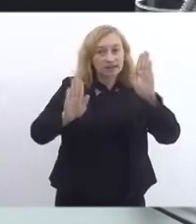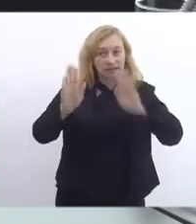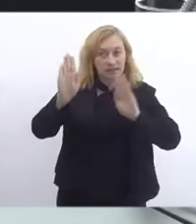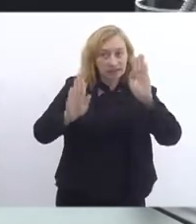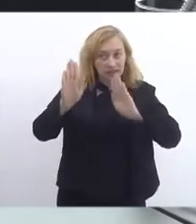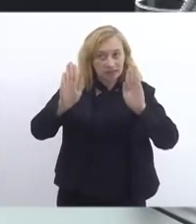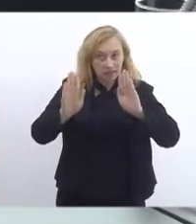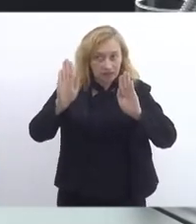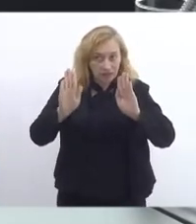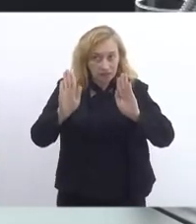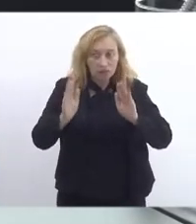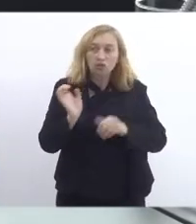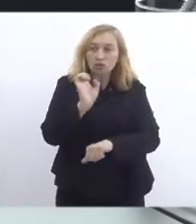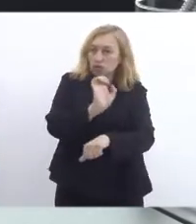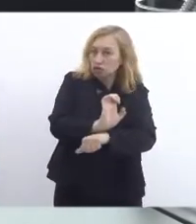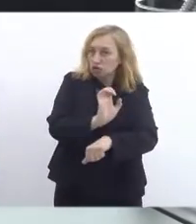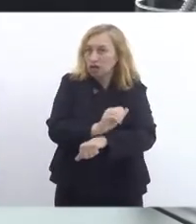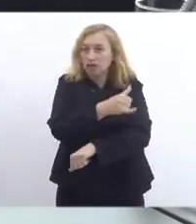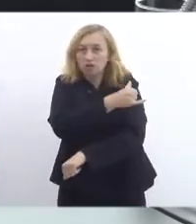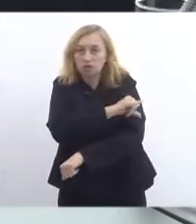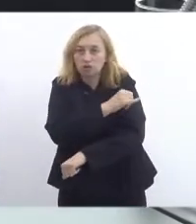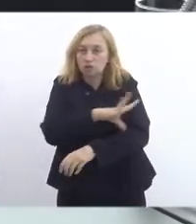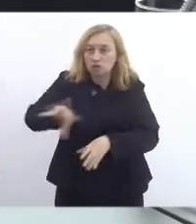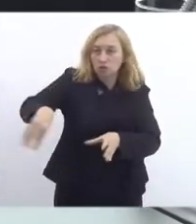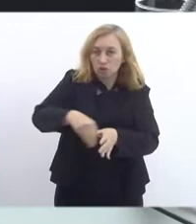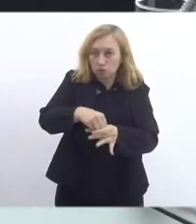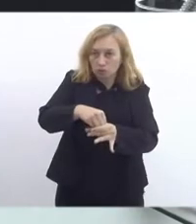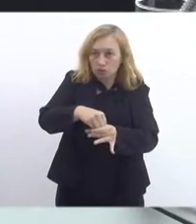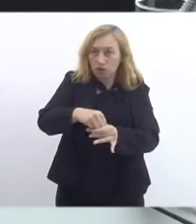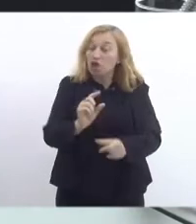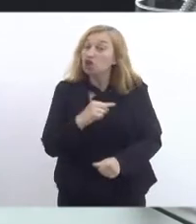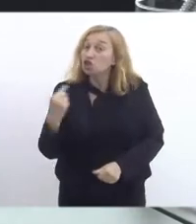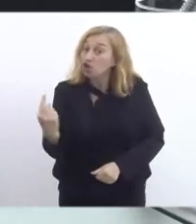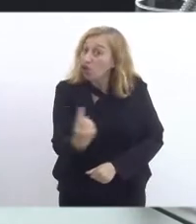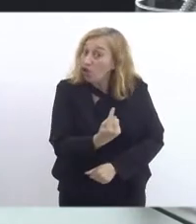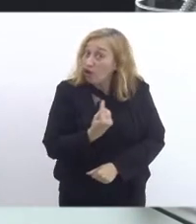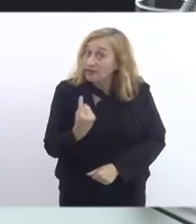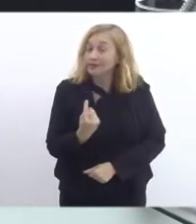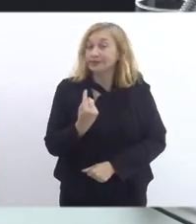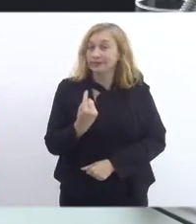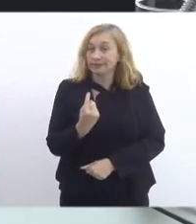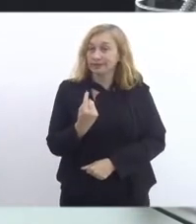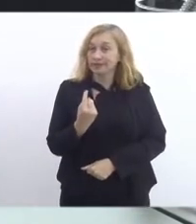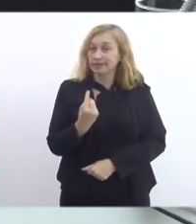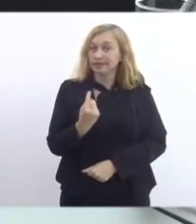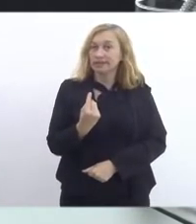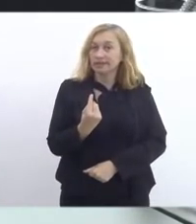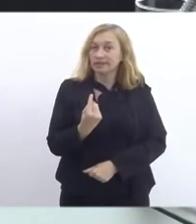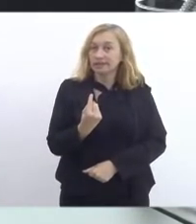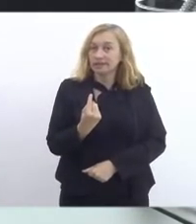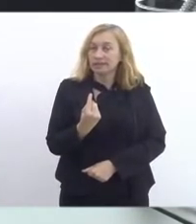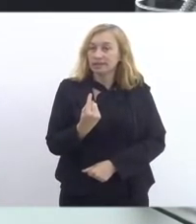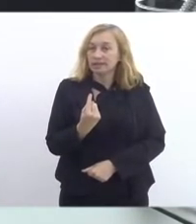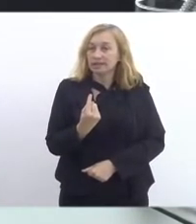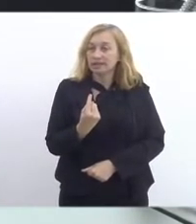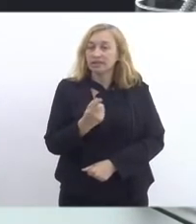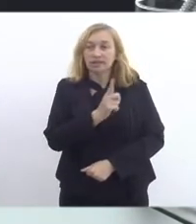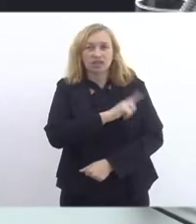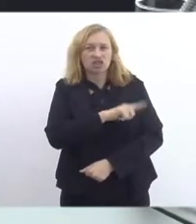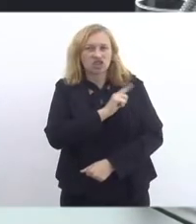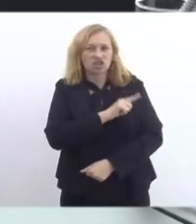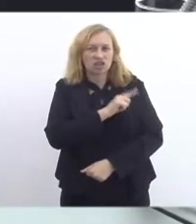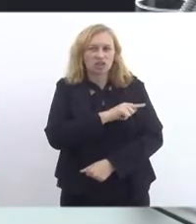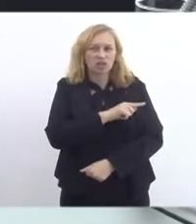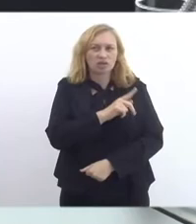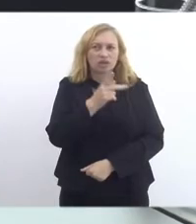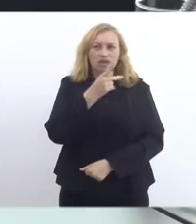concessões do Estado do Rio de Janeiro inclui. Incluíram. E nós, na gestão, quando eras presidente, acho que o